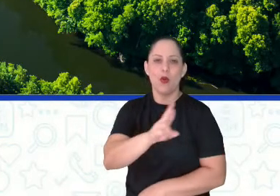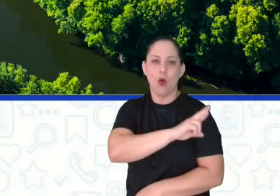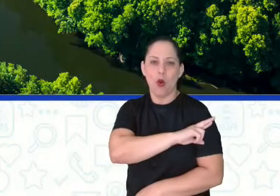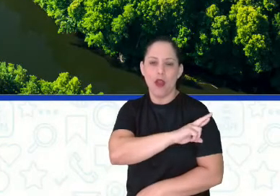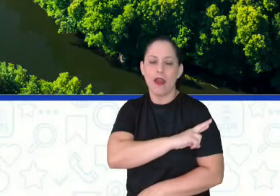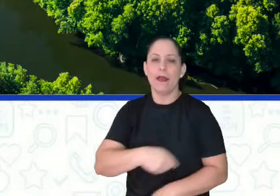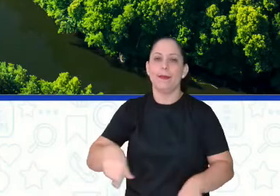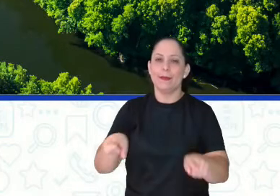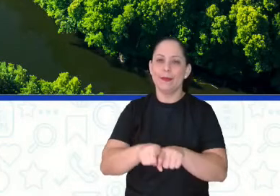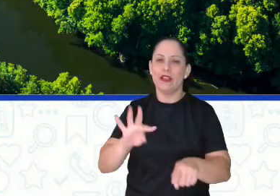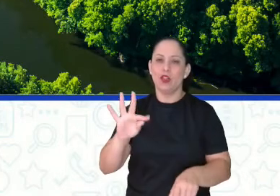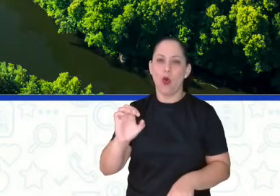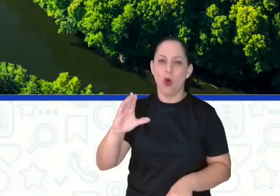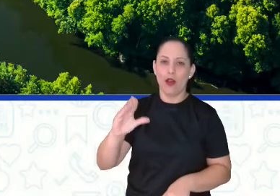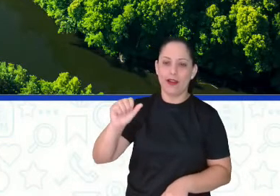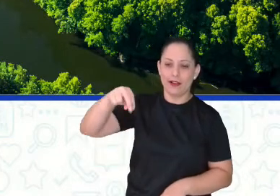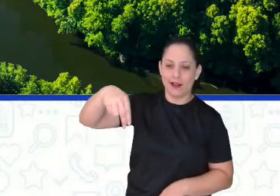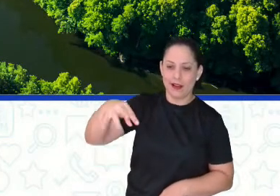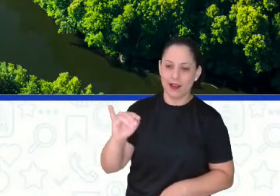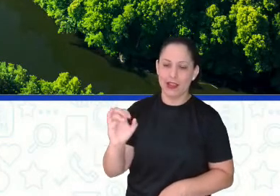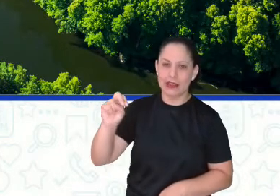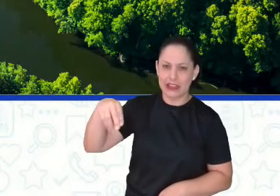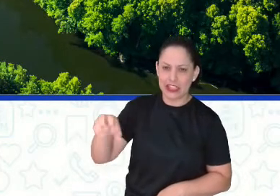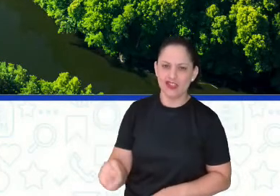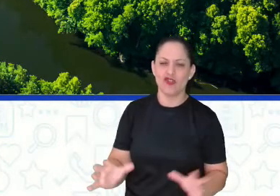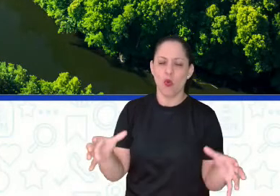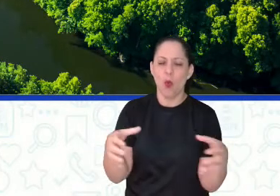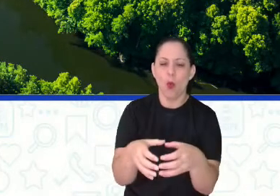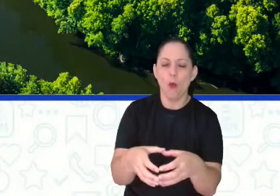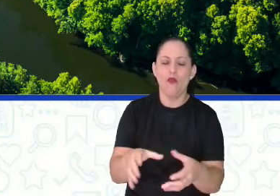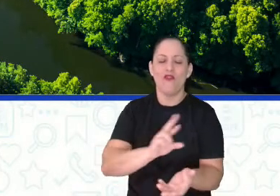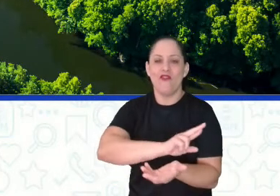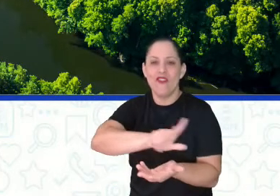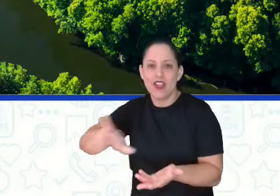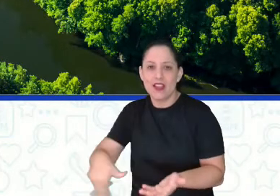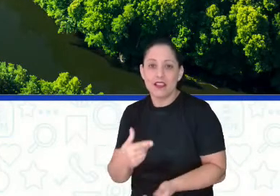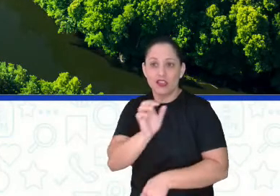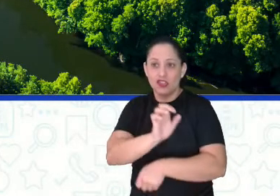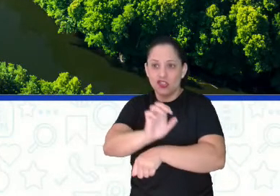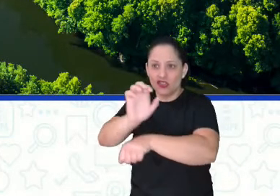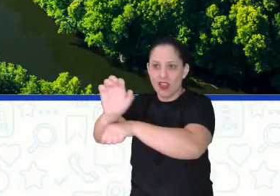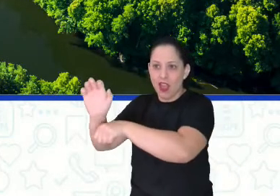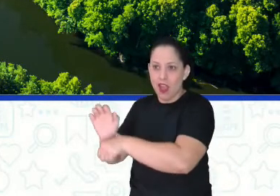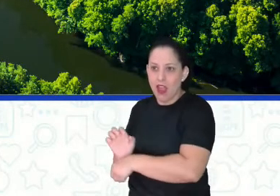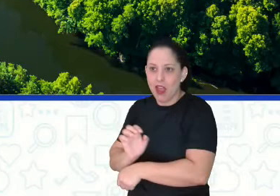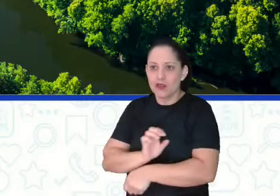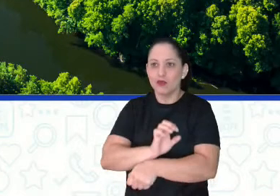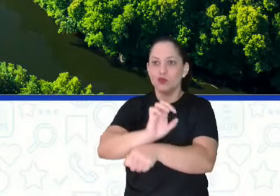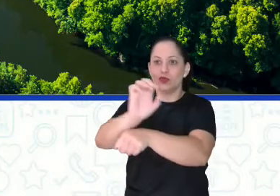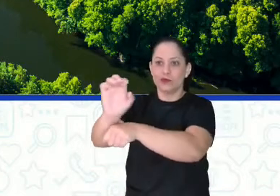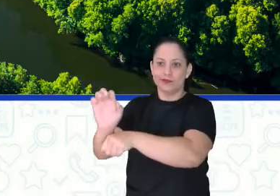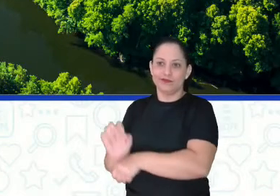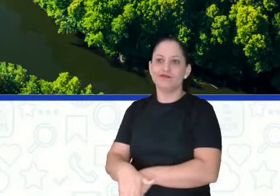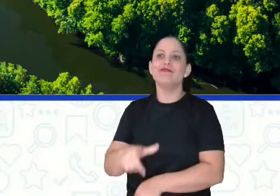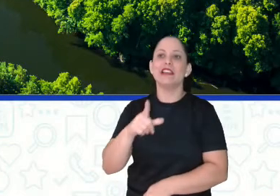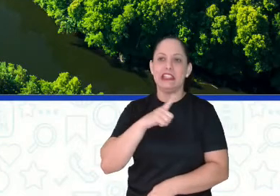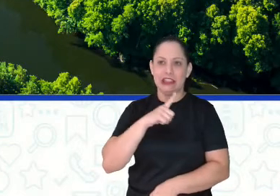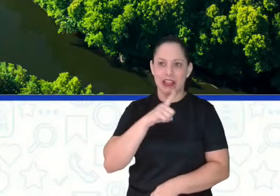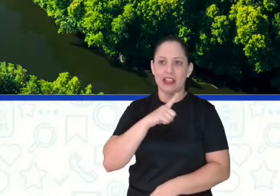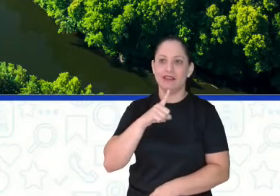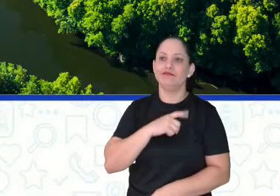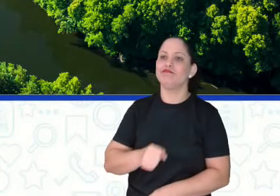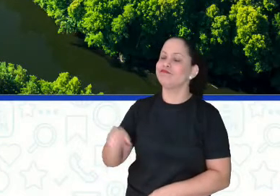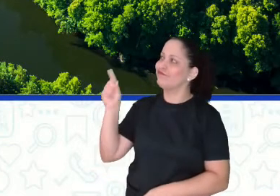Tocantins. Então, aí eu tenho um conjunto de estados onde nós vamos ter, né, a presença aí desse bioma.